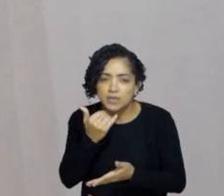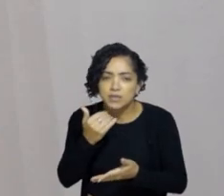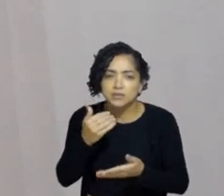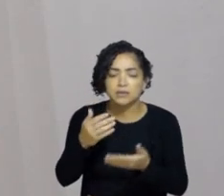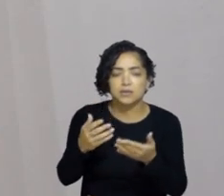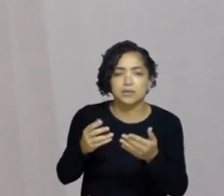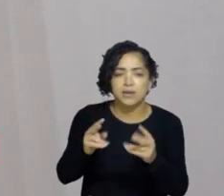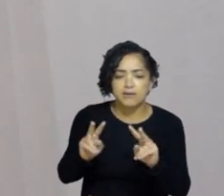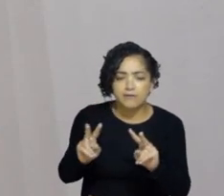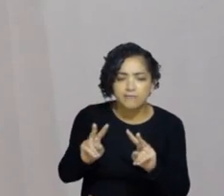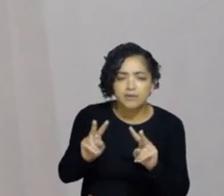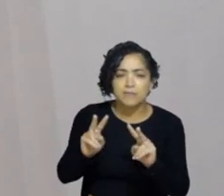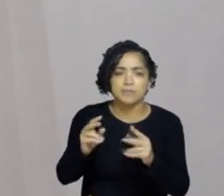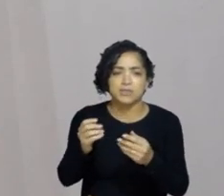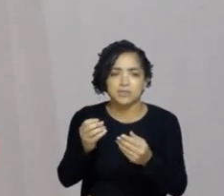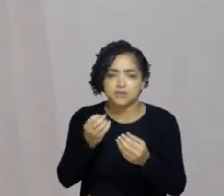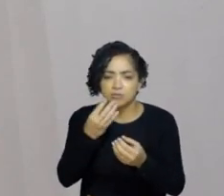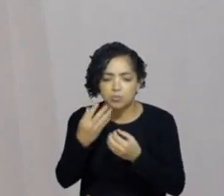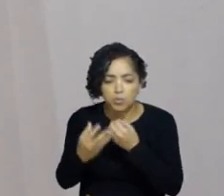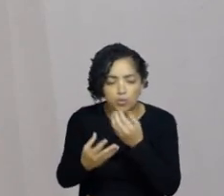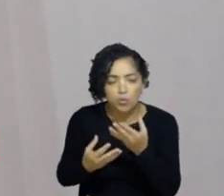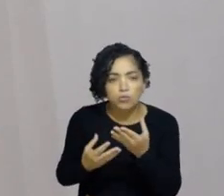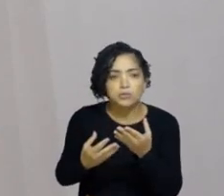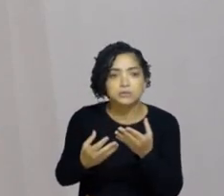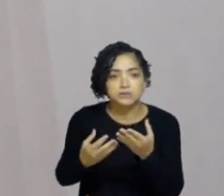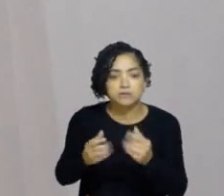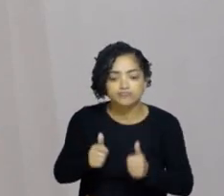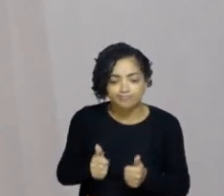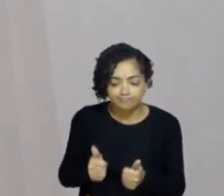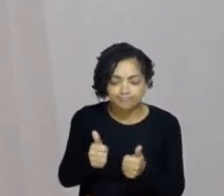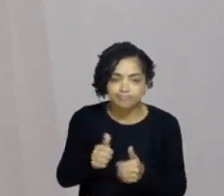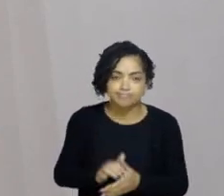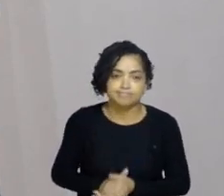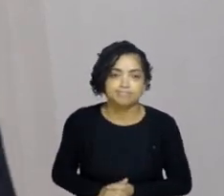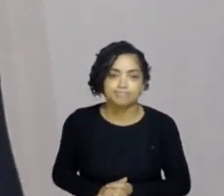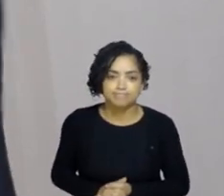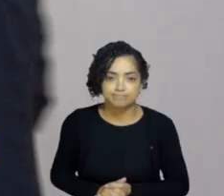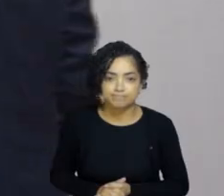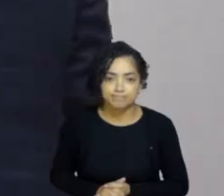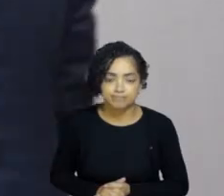de coisa boa, para que a gente possa suplementar e ir para frente. Obrigado, presidente.